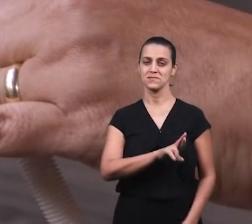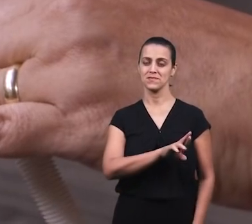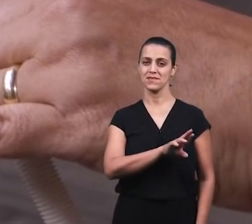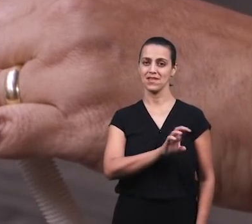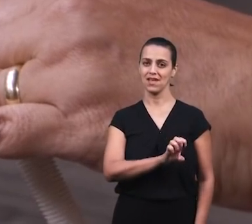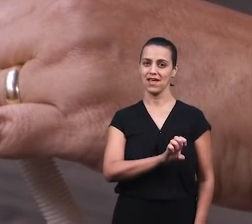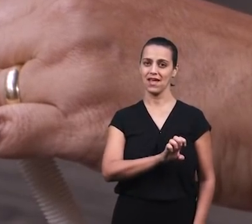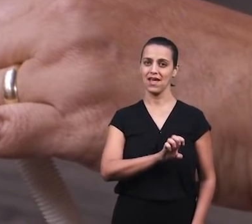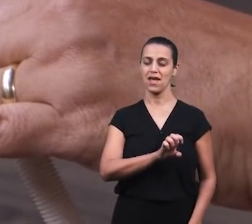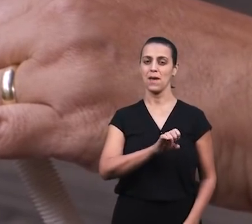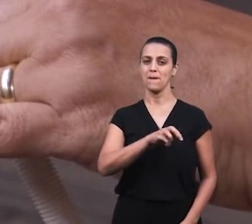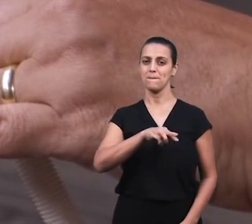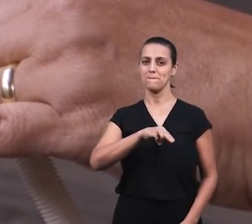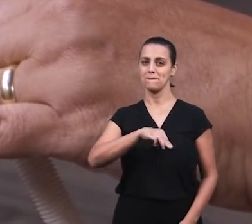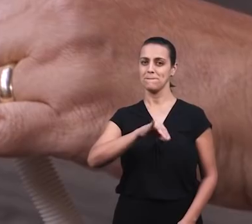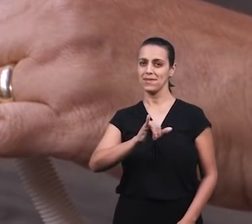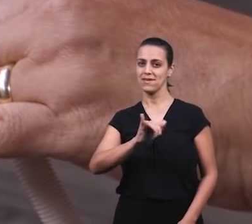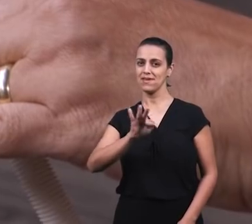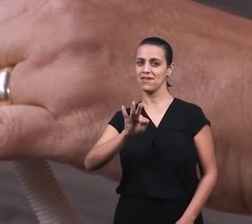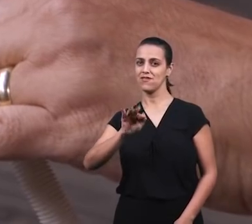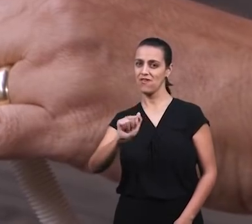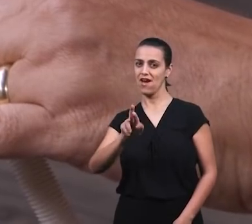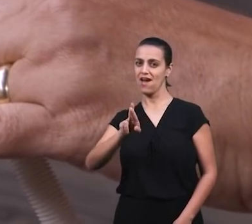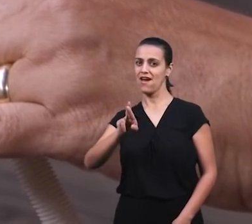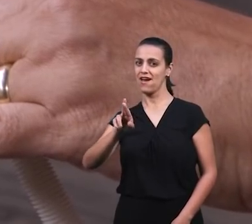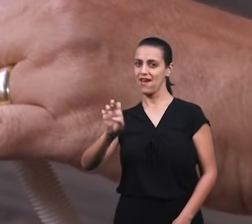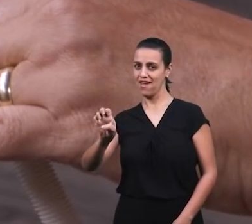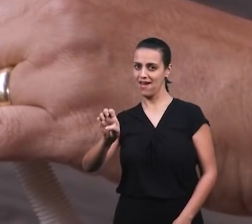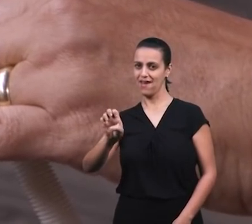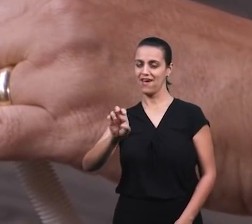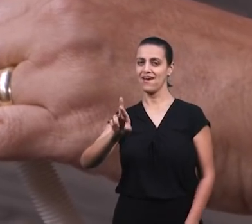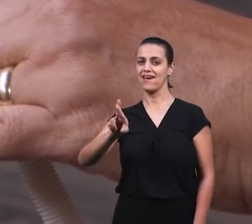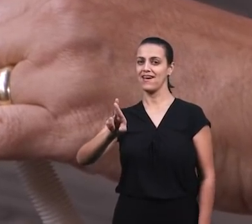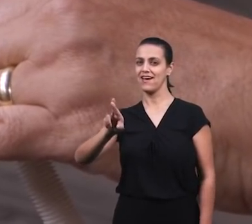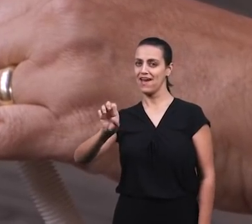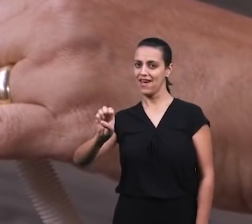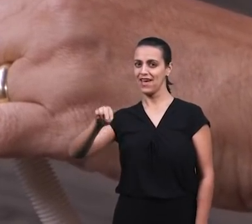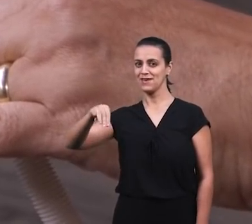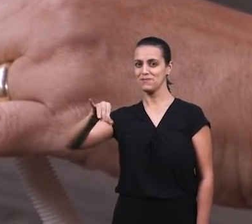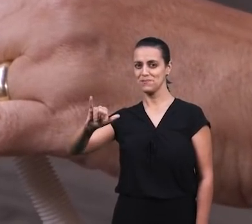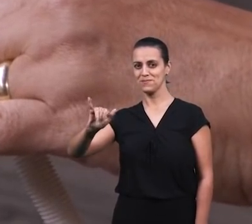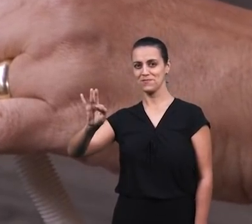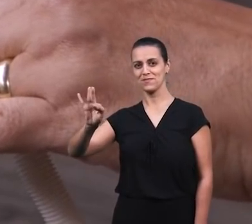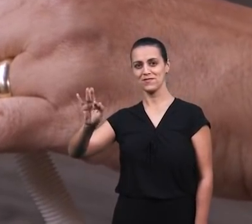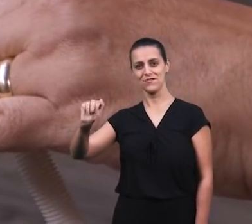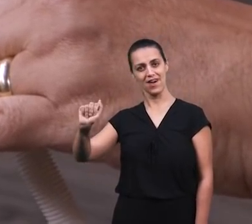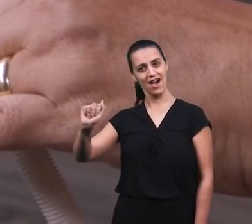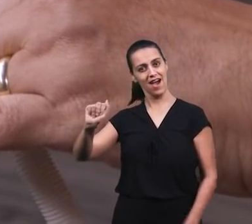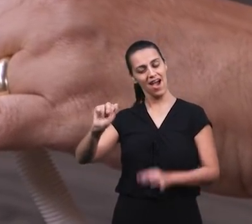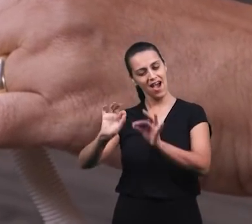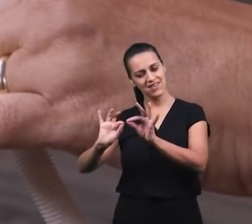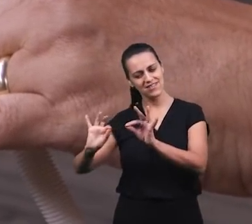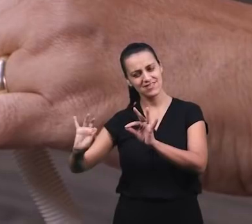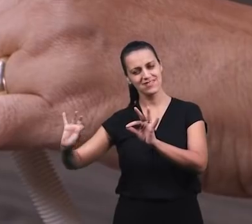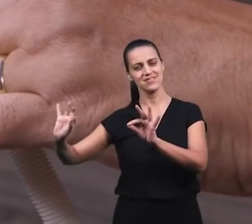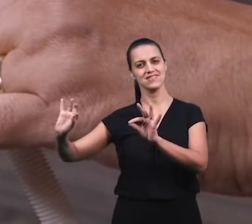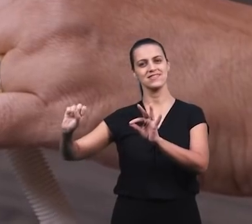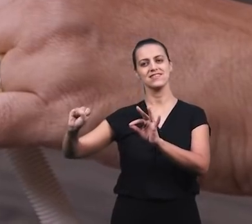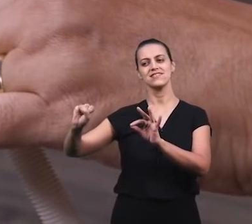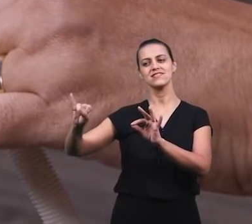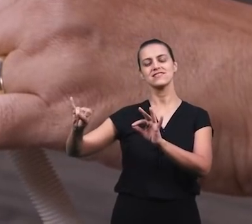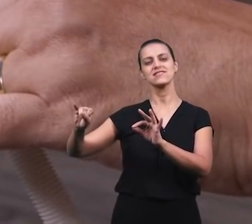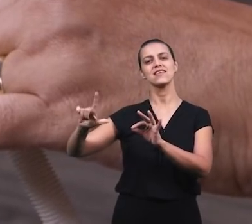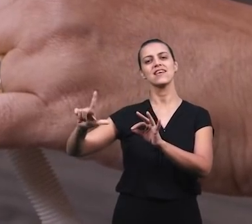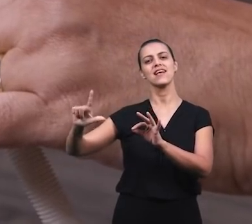Ré, Mi, Fá, Ré, Ré, Mi, Fá, esticou,